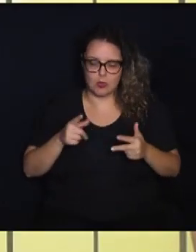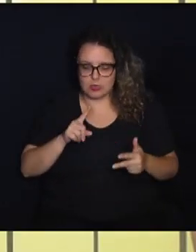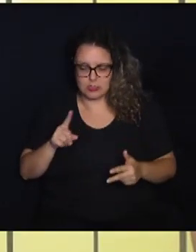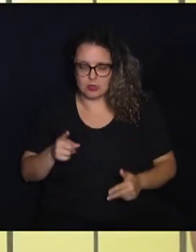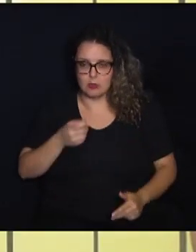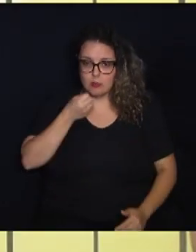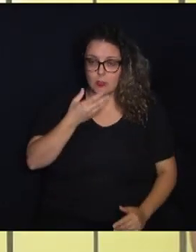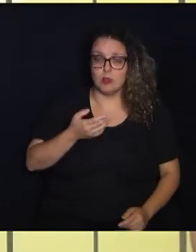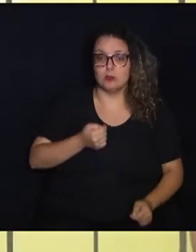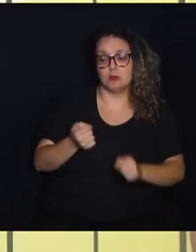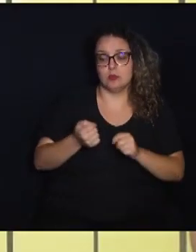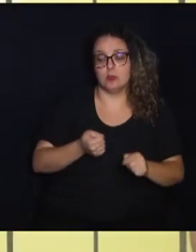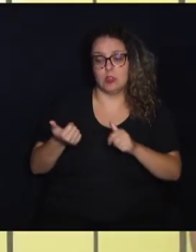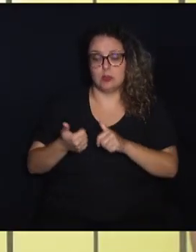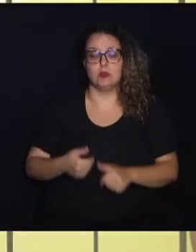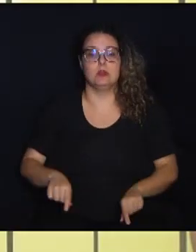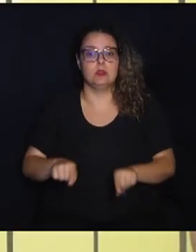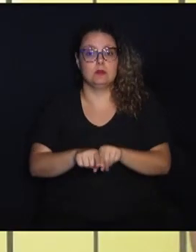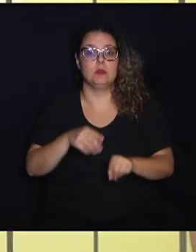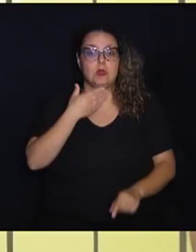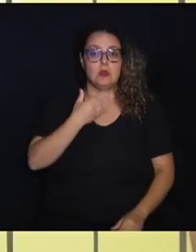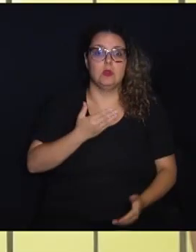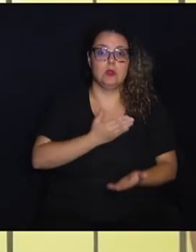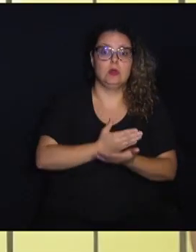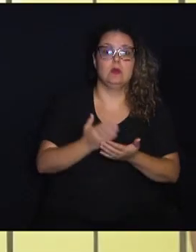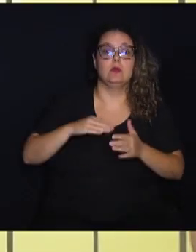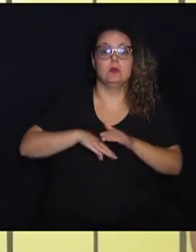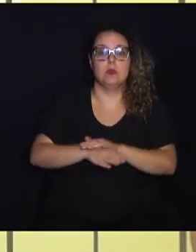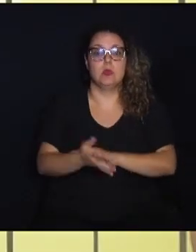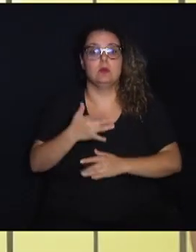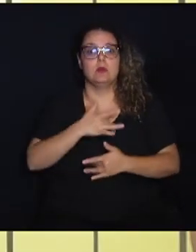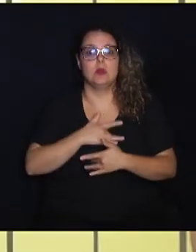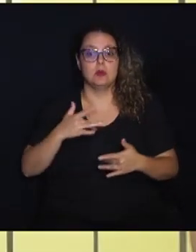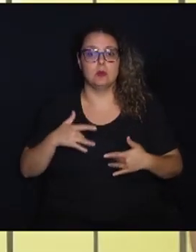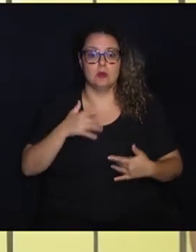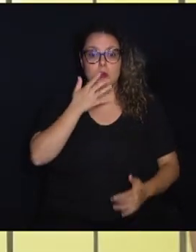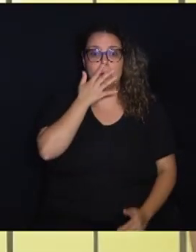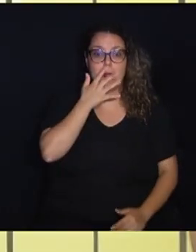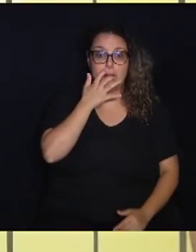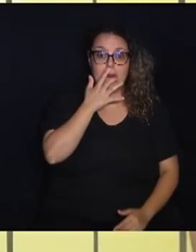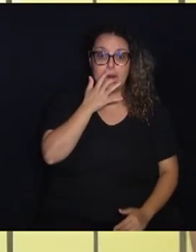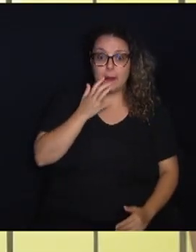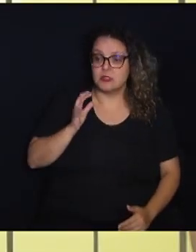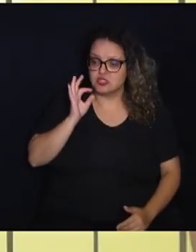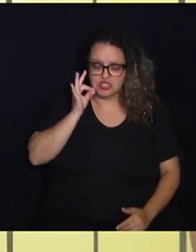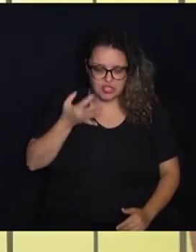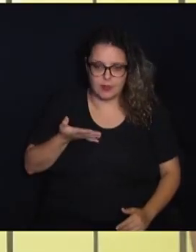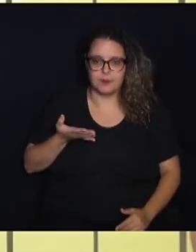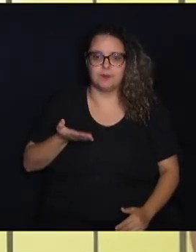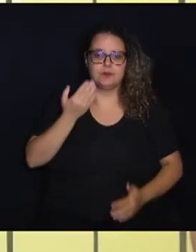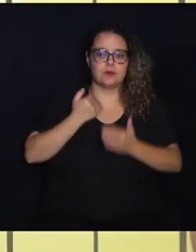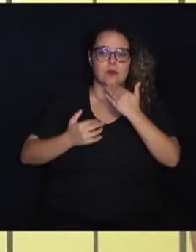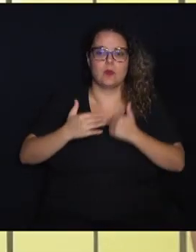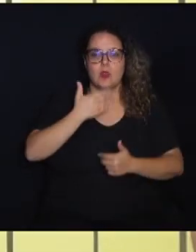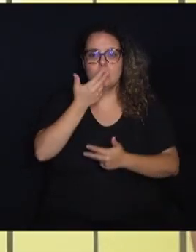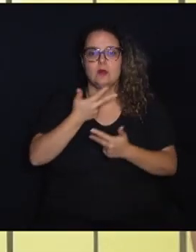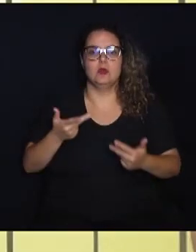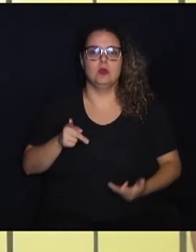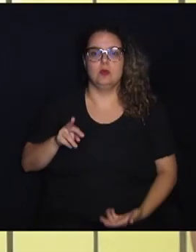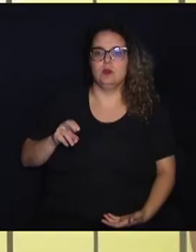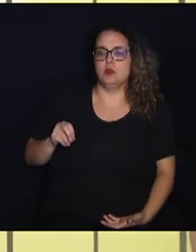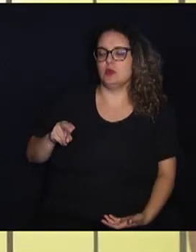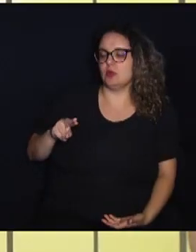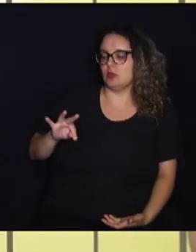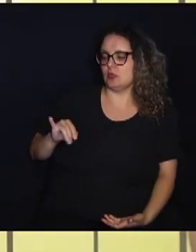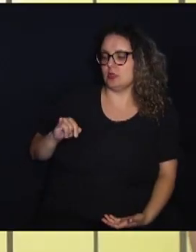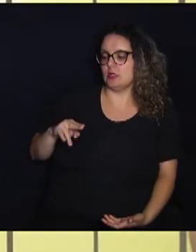Novo, no Natal, e começar um hábito saudável a partir de agora, consumindo mais frutas, proteína e